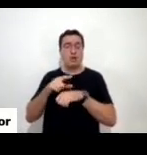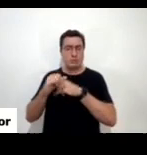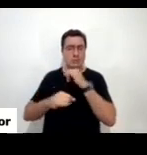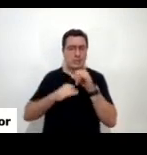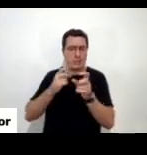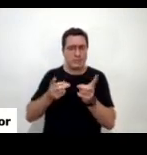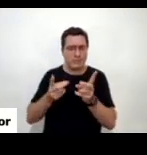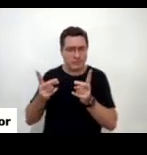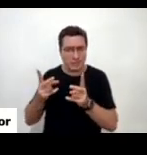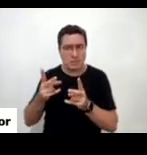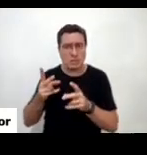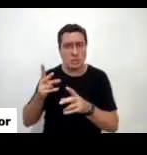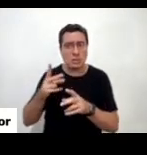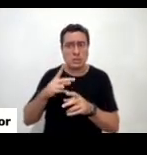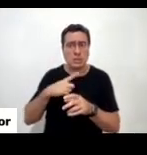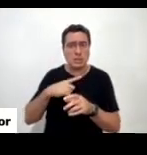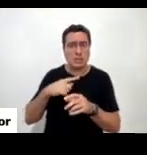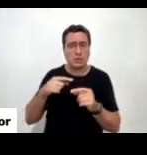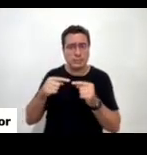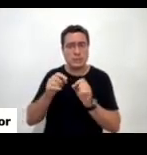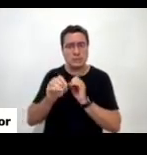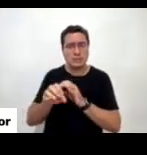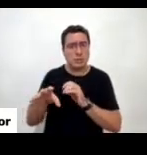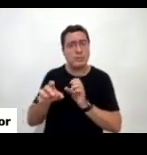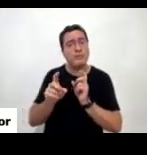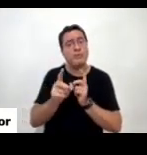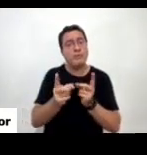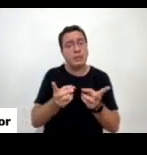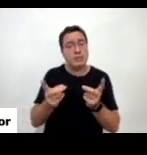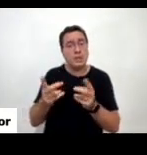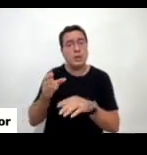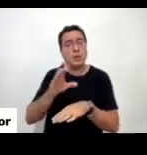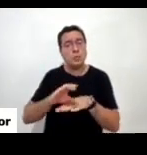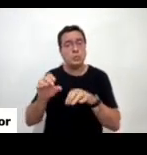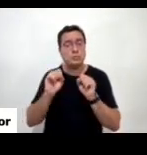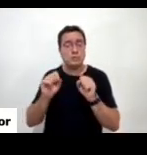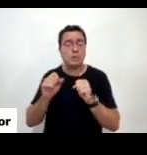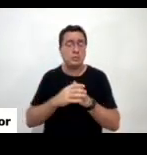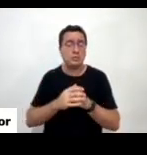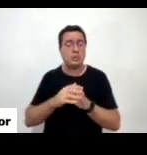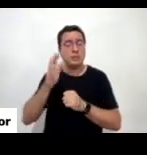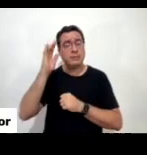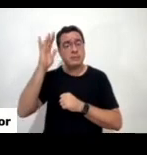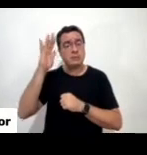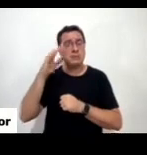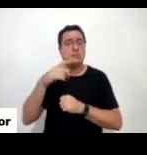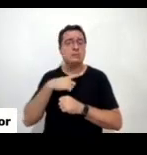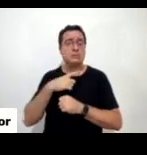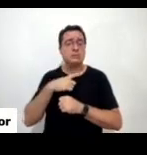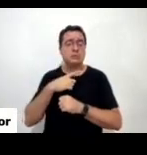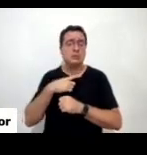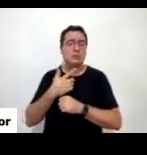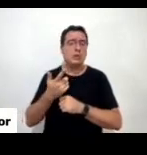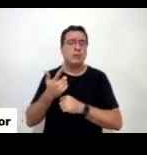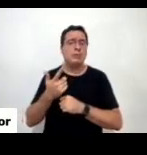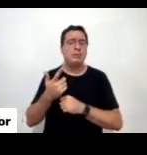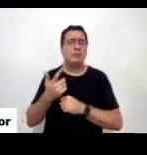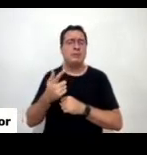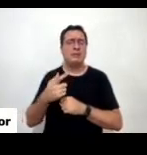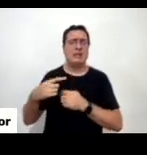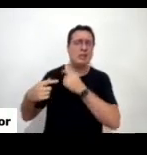nós podemos vender cursos. E agora pensa comigo assim. Imagina que você tem uma grande dor nas